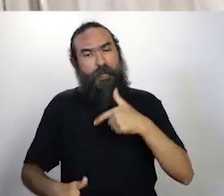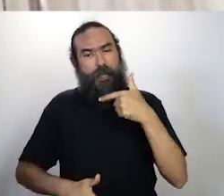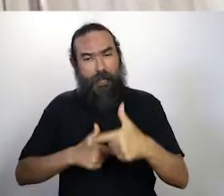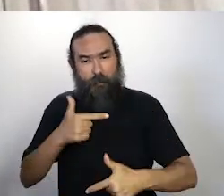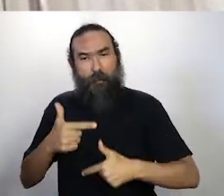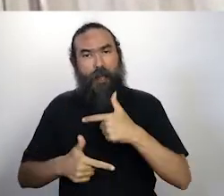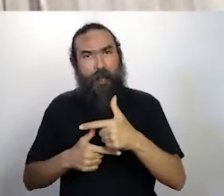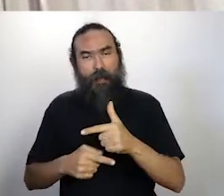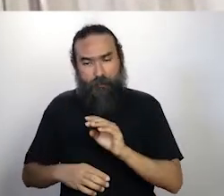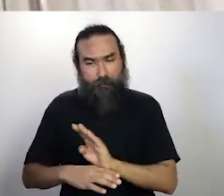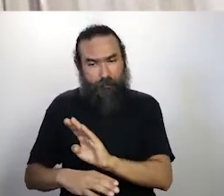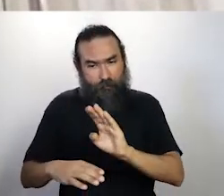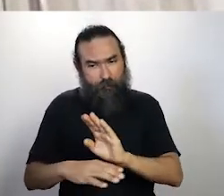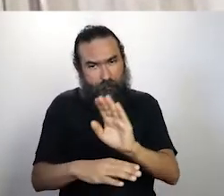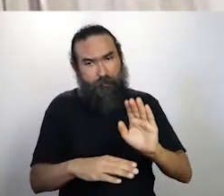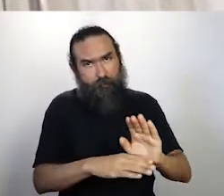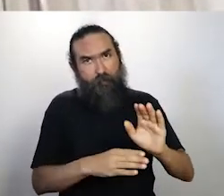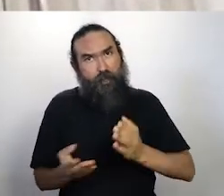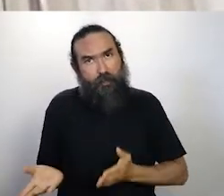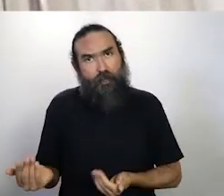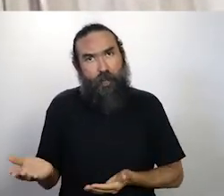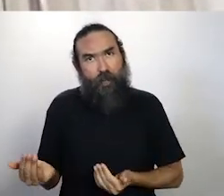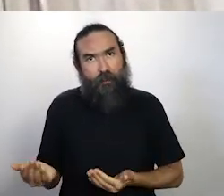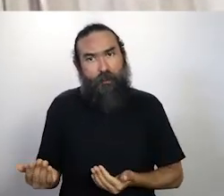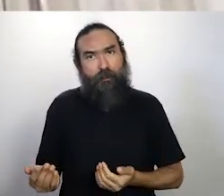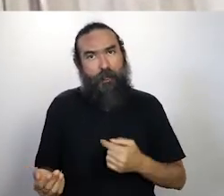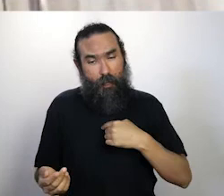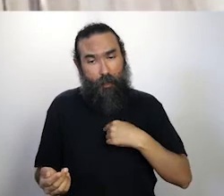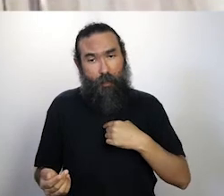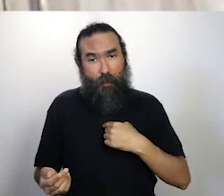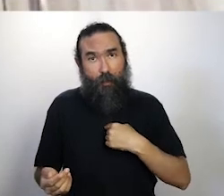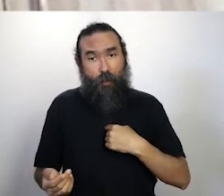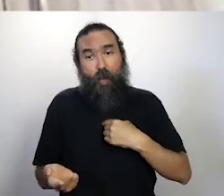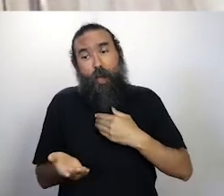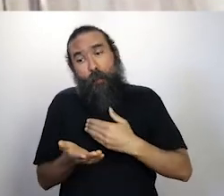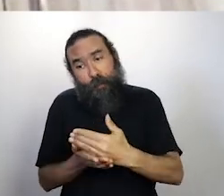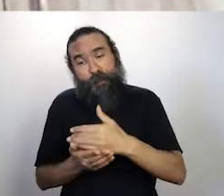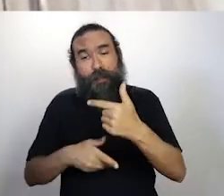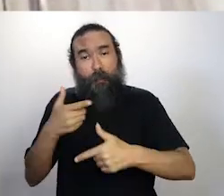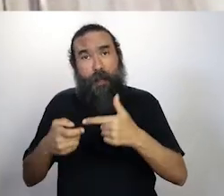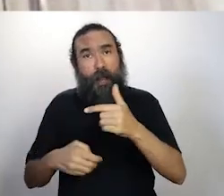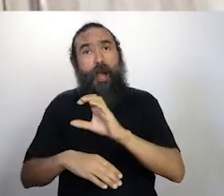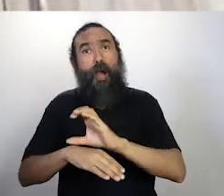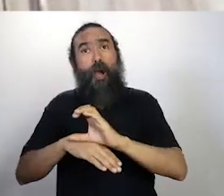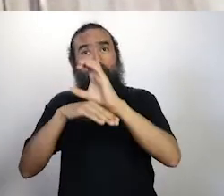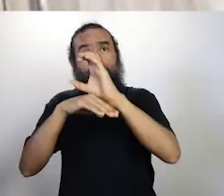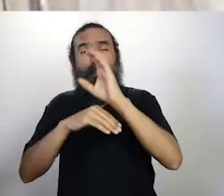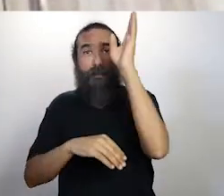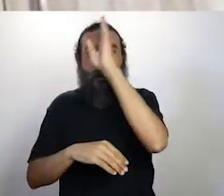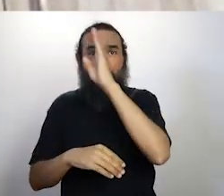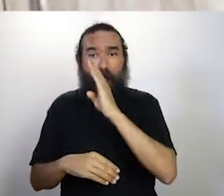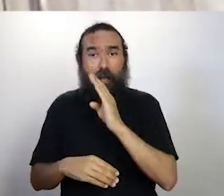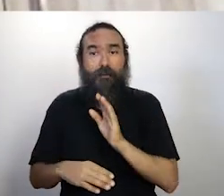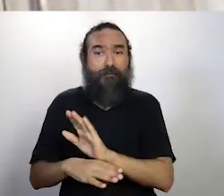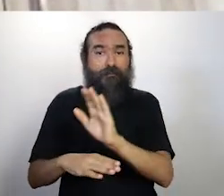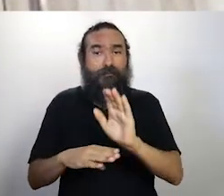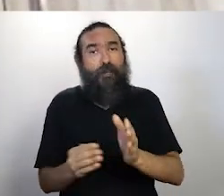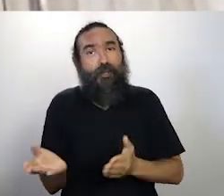jovens, me levou a participar de conselhos municipais, estaduais e nacional da juventude, das diversas conferências e